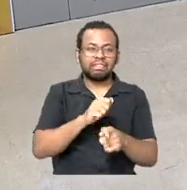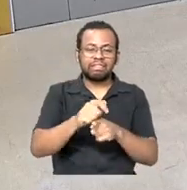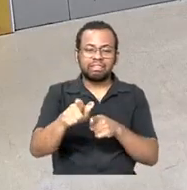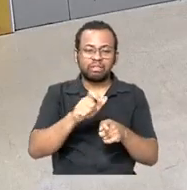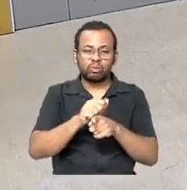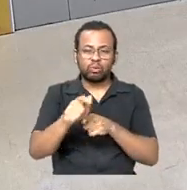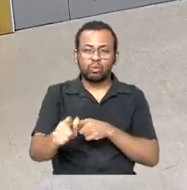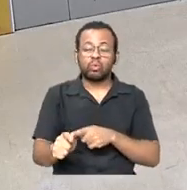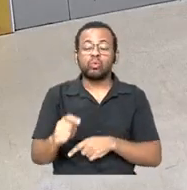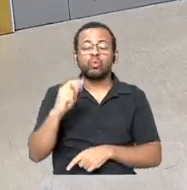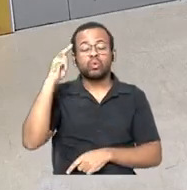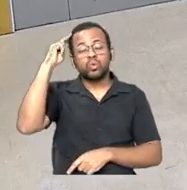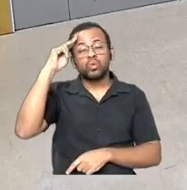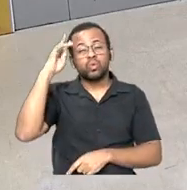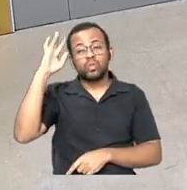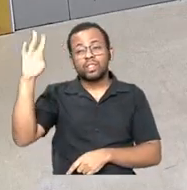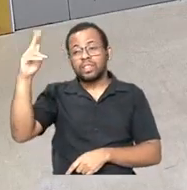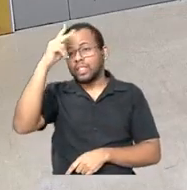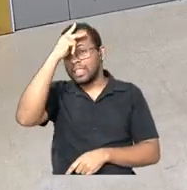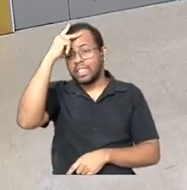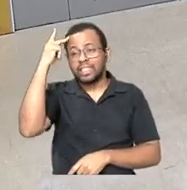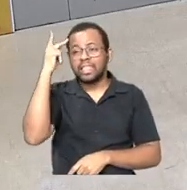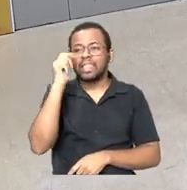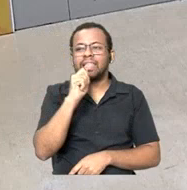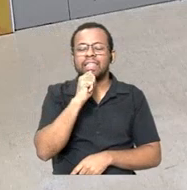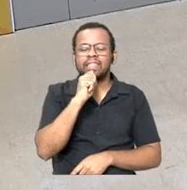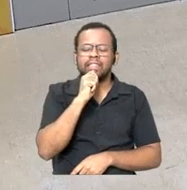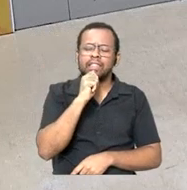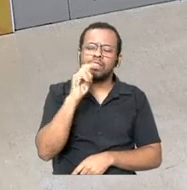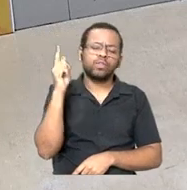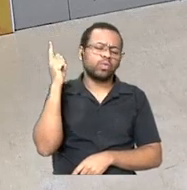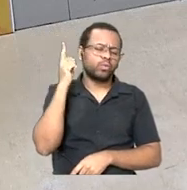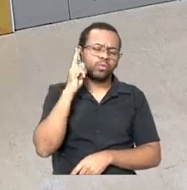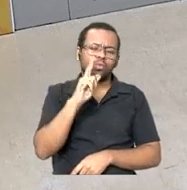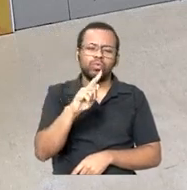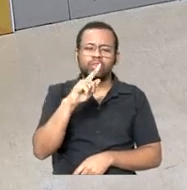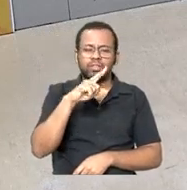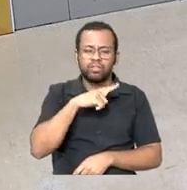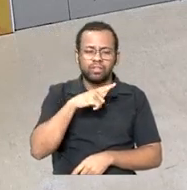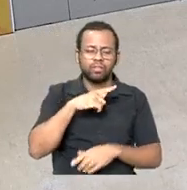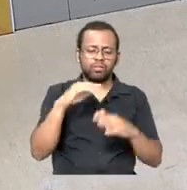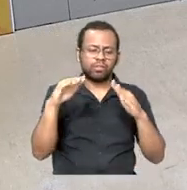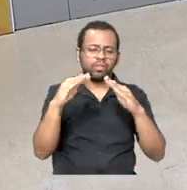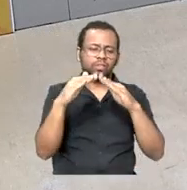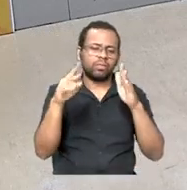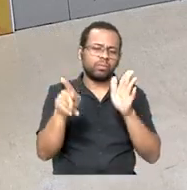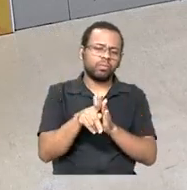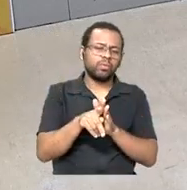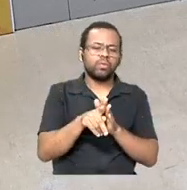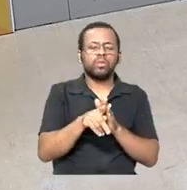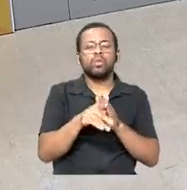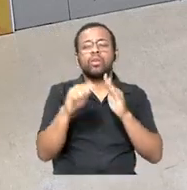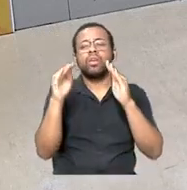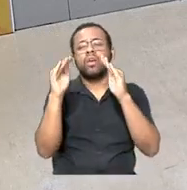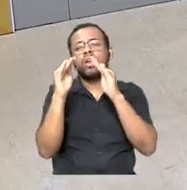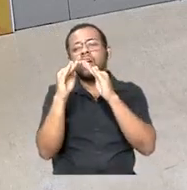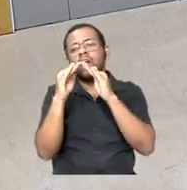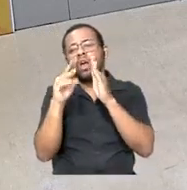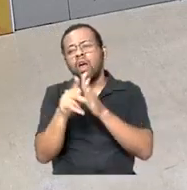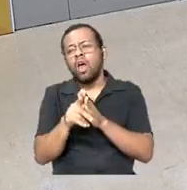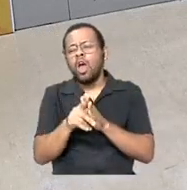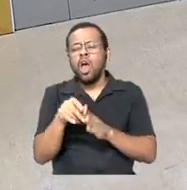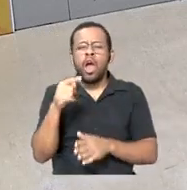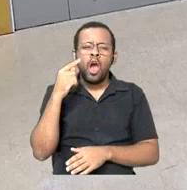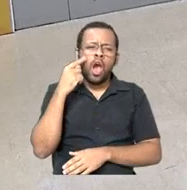o sonho de muita gente que ainda não conseguiu ter a sua casa o seu cantinho né então